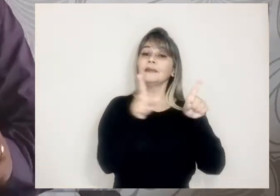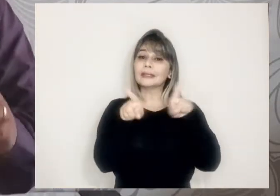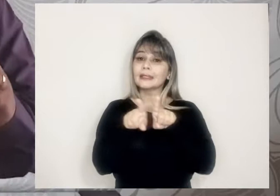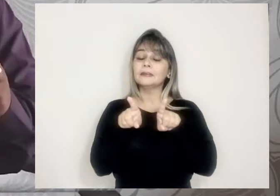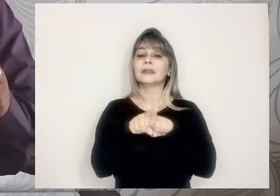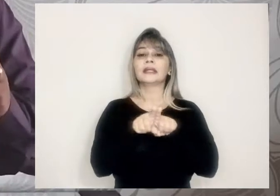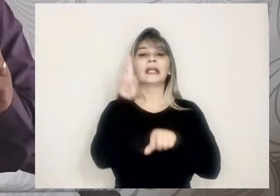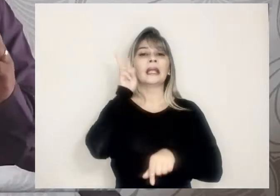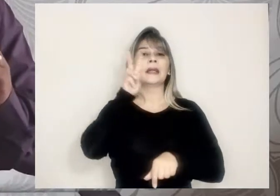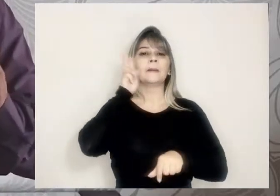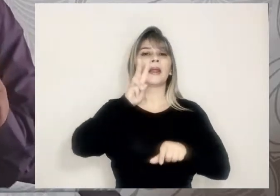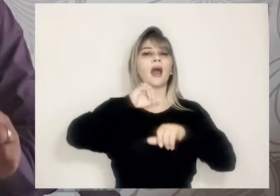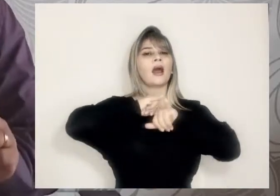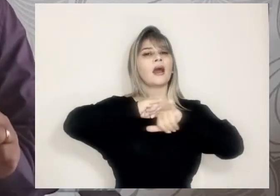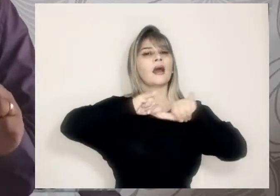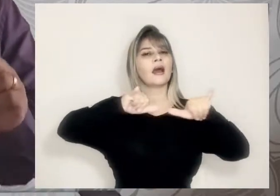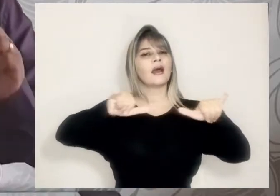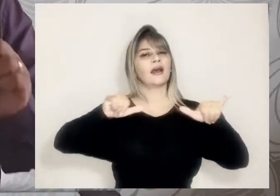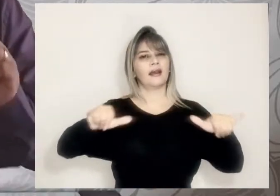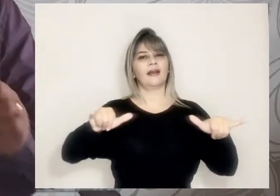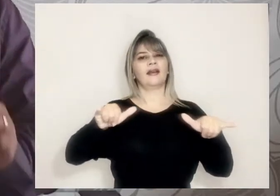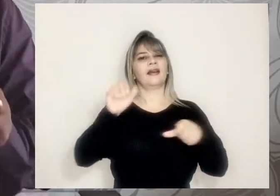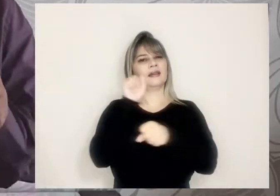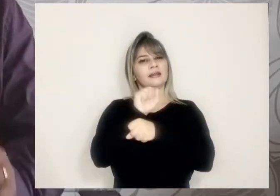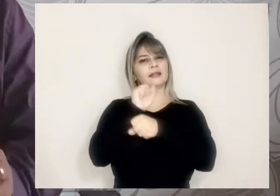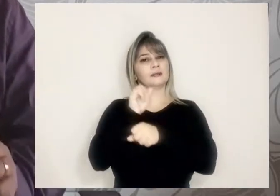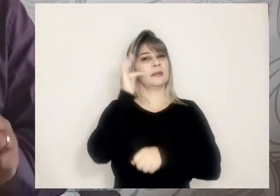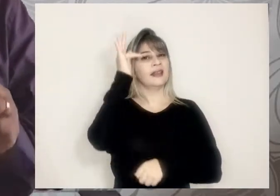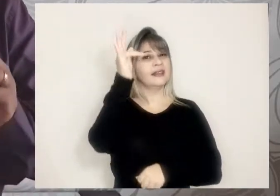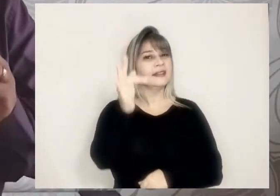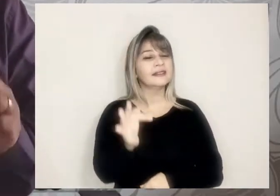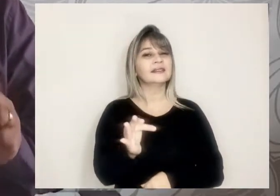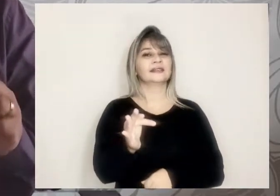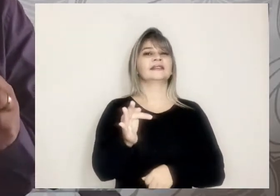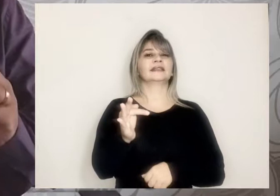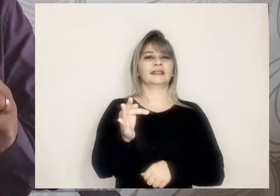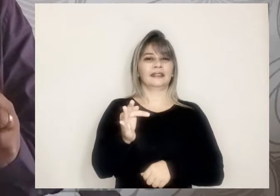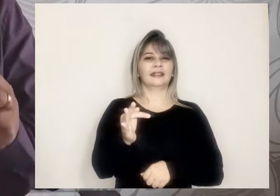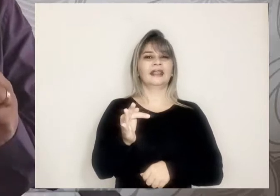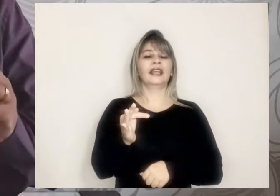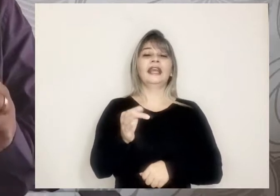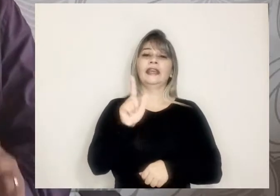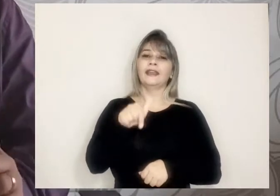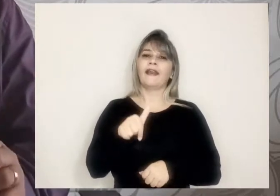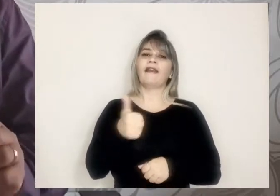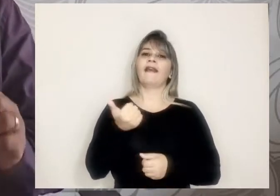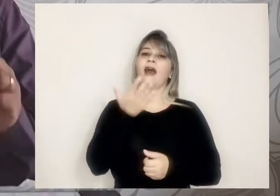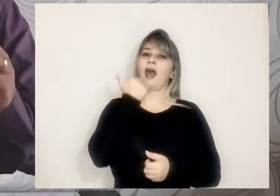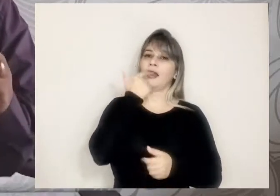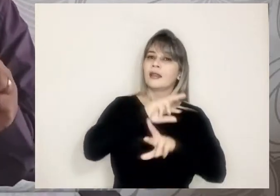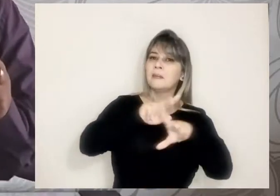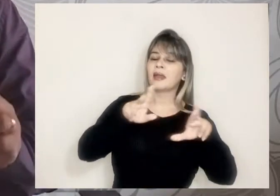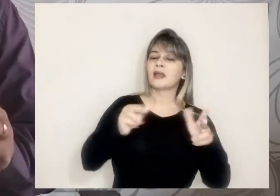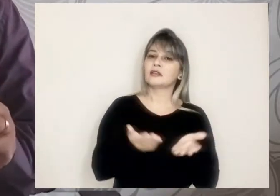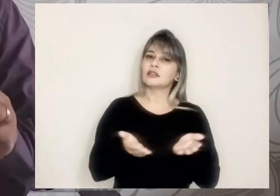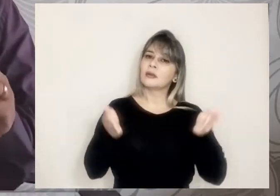também da nossa campanha Compartilhando Esperança, que é a nossa campanha de arrecadação de cestas básicas,